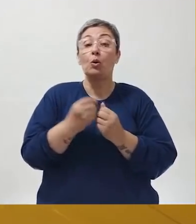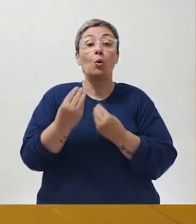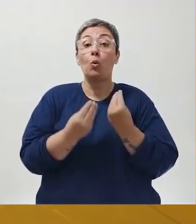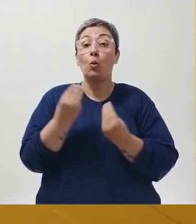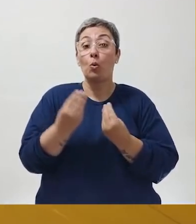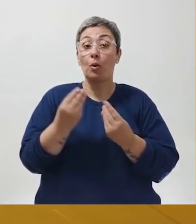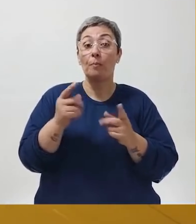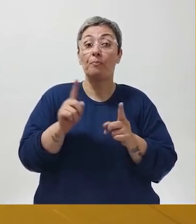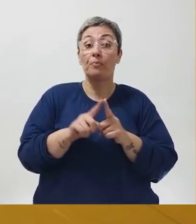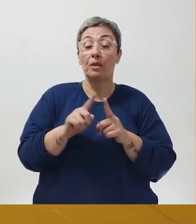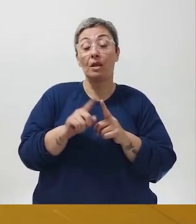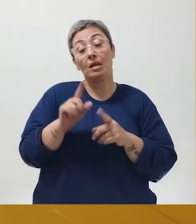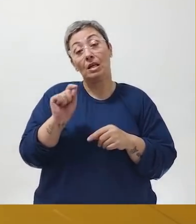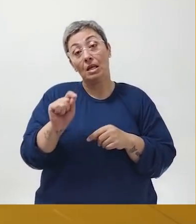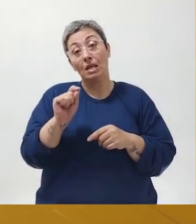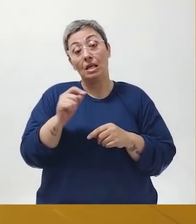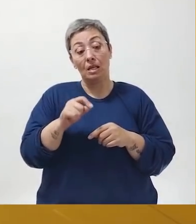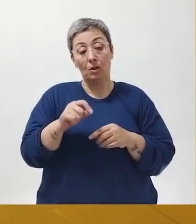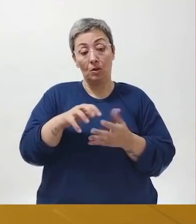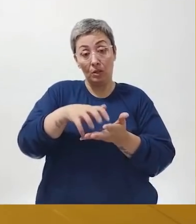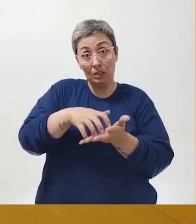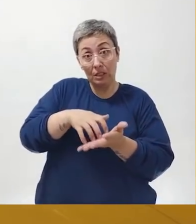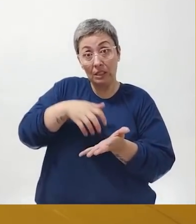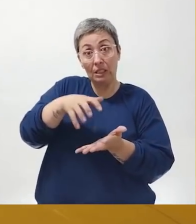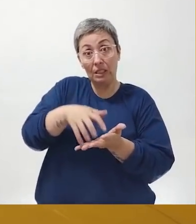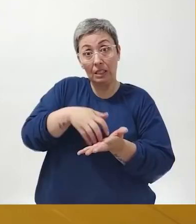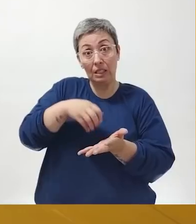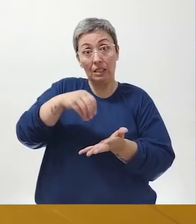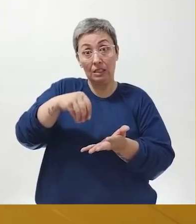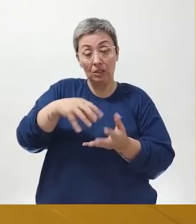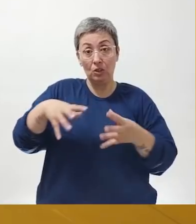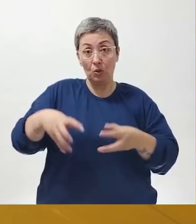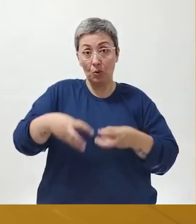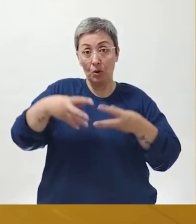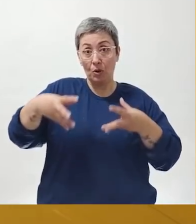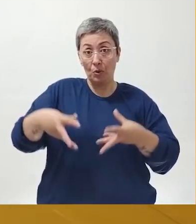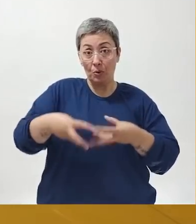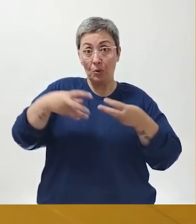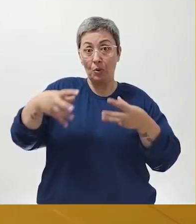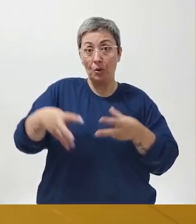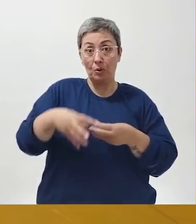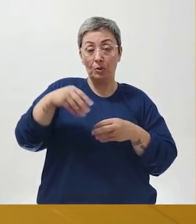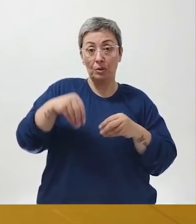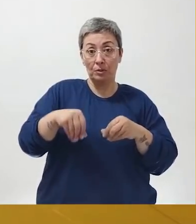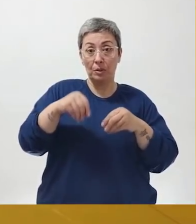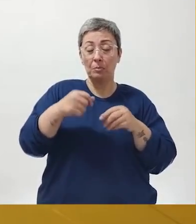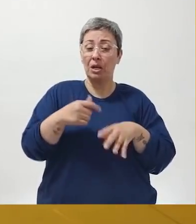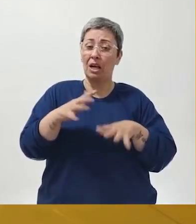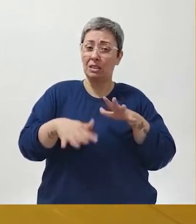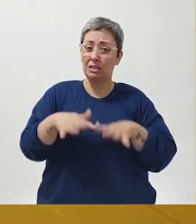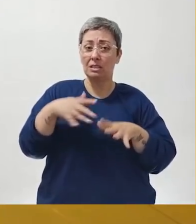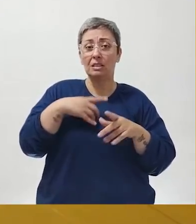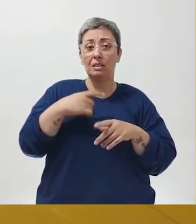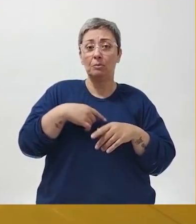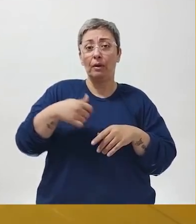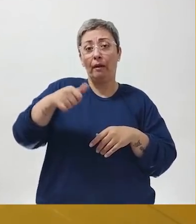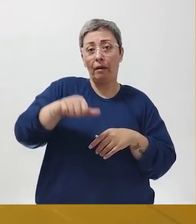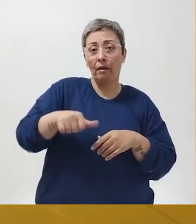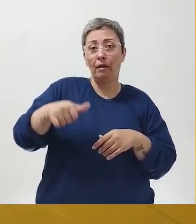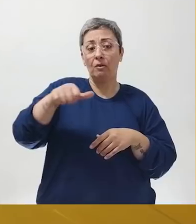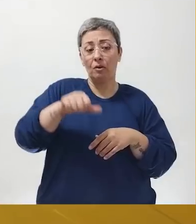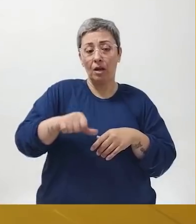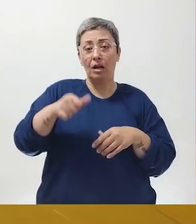IBGE, Instituto Brasileiro de Geografia e Estatística. Sabe o que acontece? A sigla vira uma palavra, porque dificilmente a gente vai conseguir toda hora